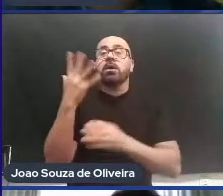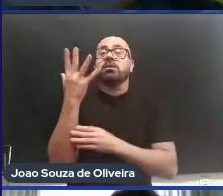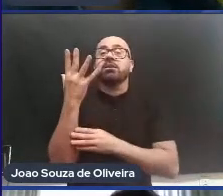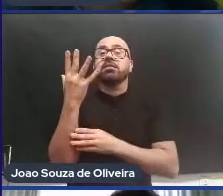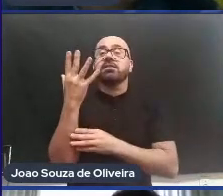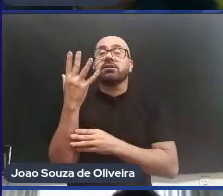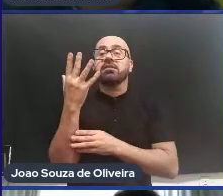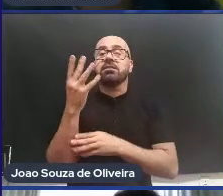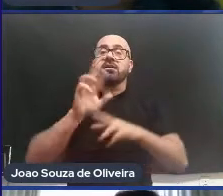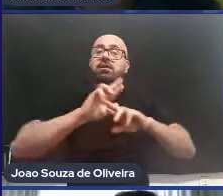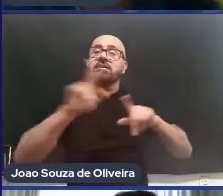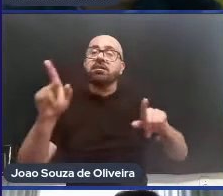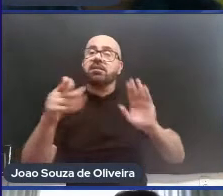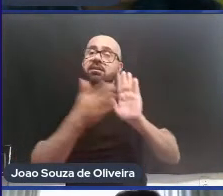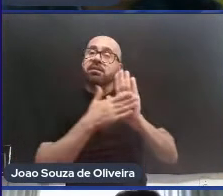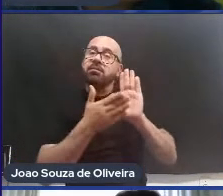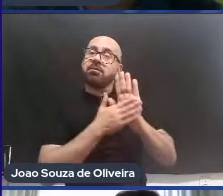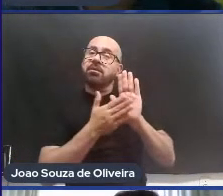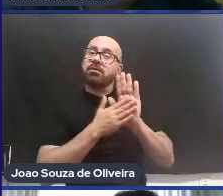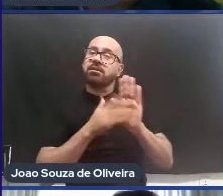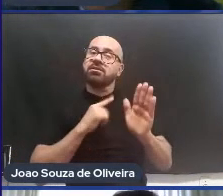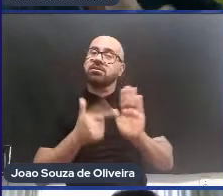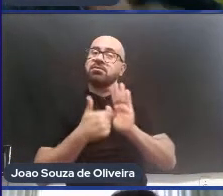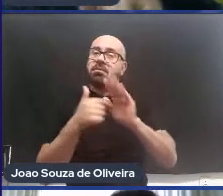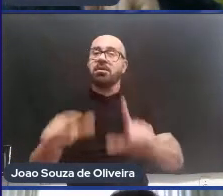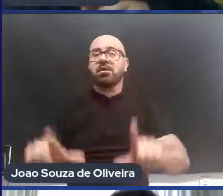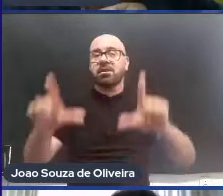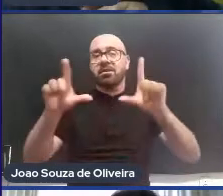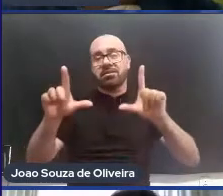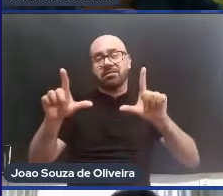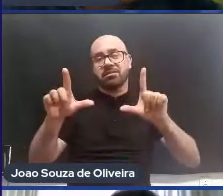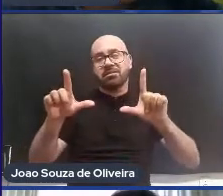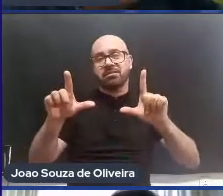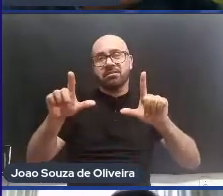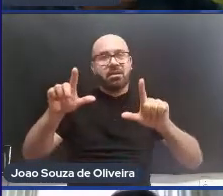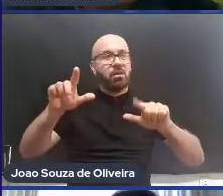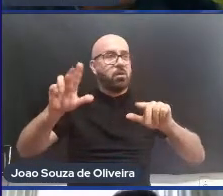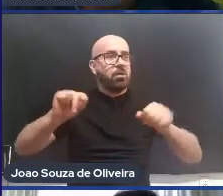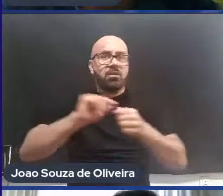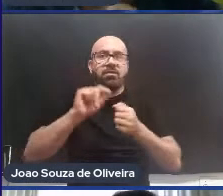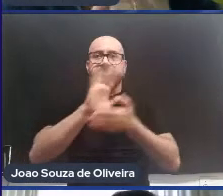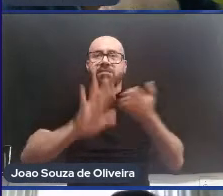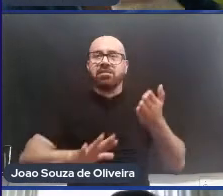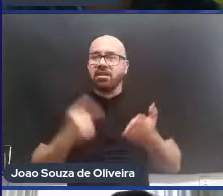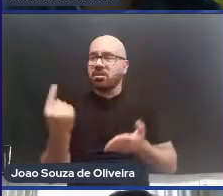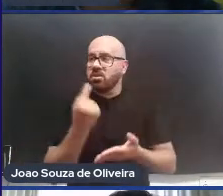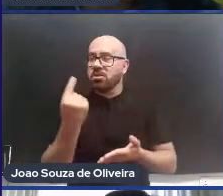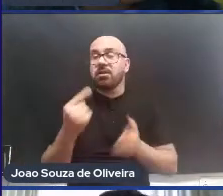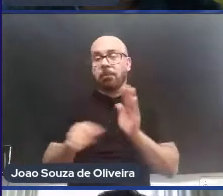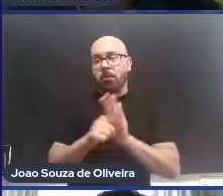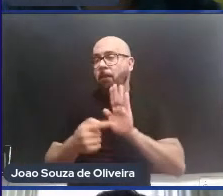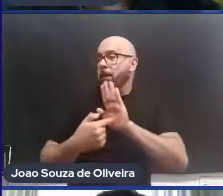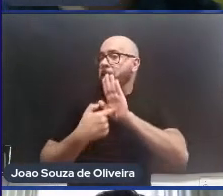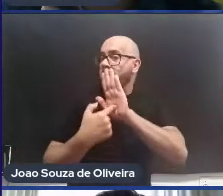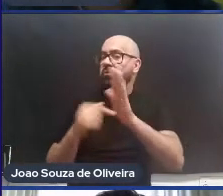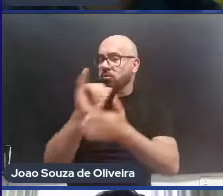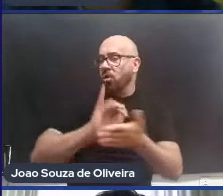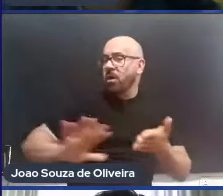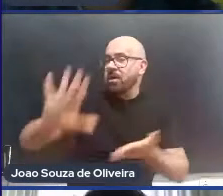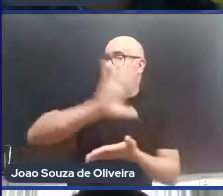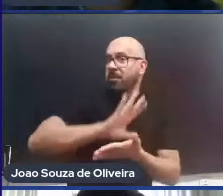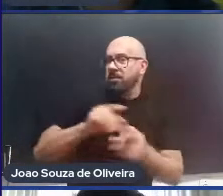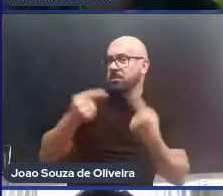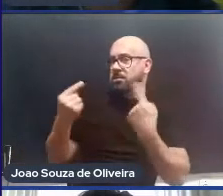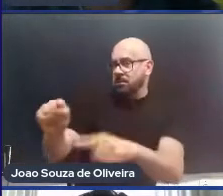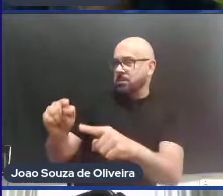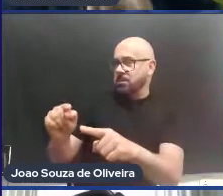é diferente da proposta que a gente traz aqui e nenhum momento fez atividade pro ele mostrou a figura e ele